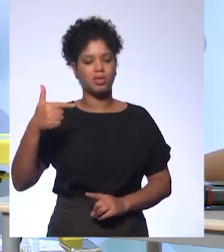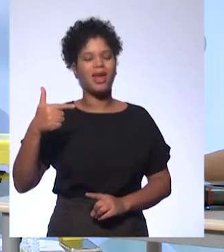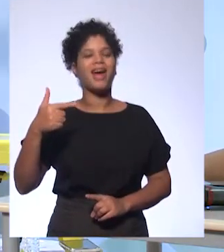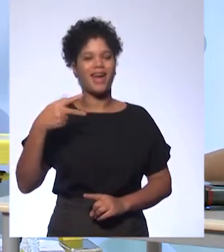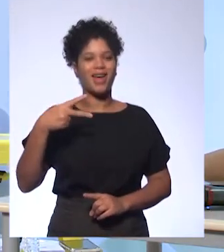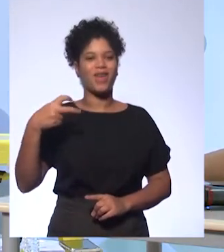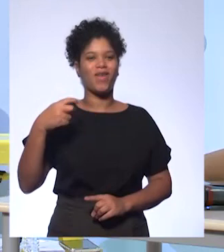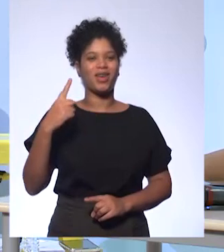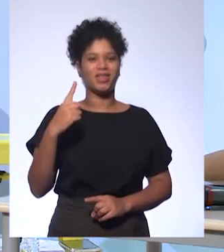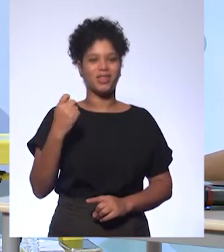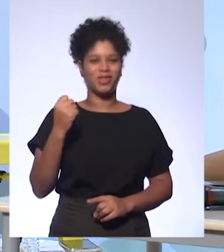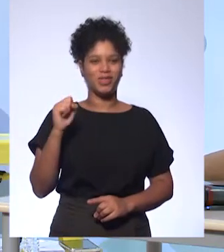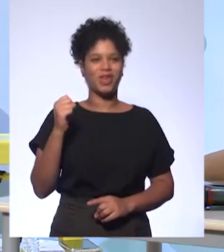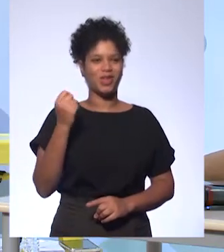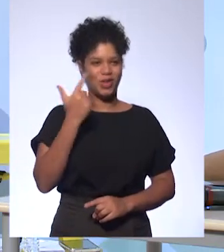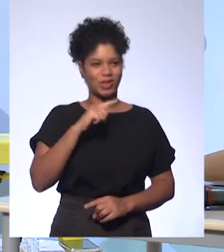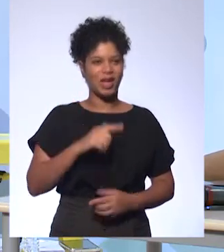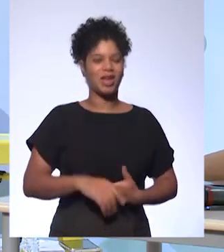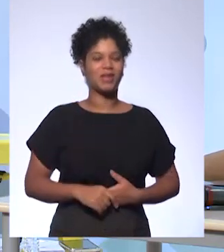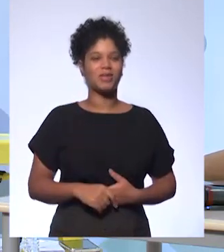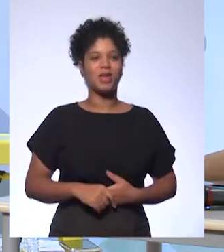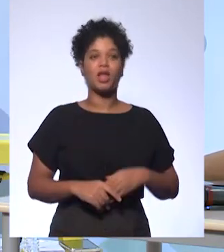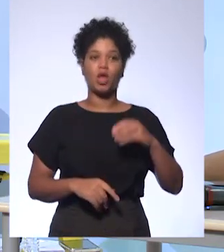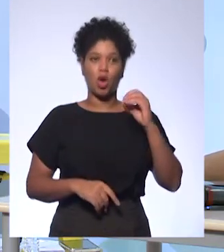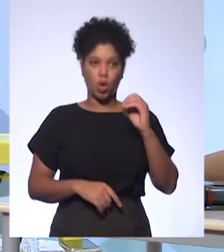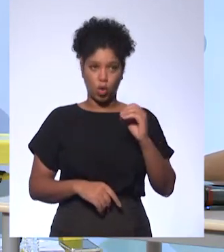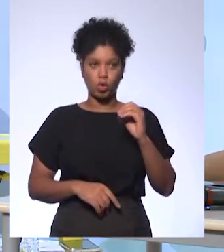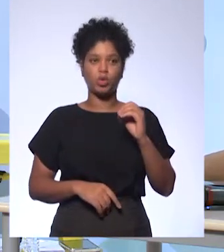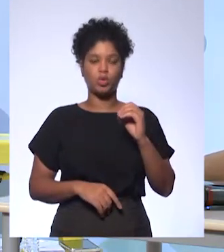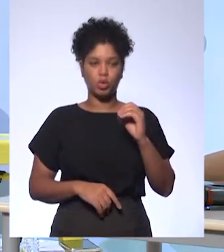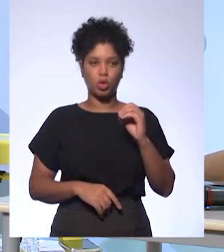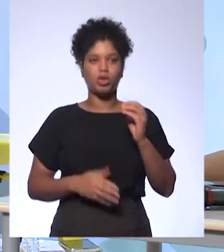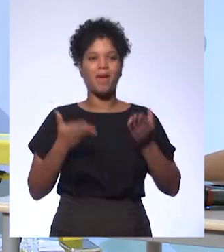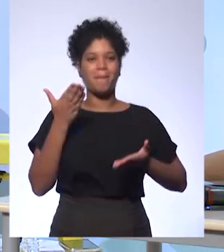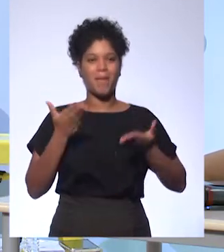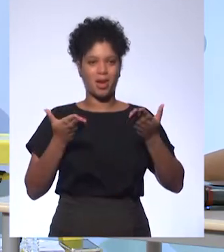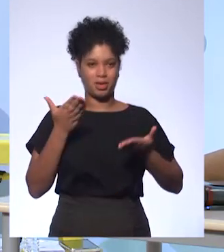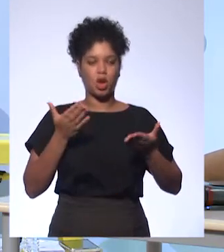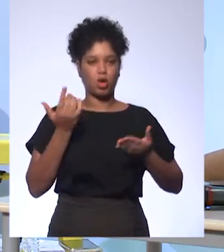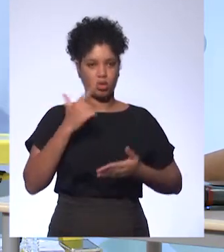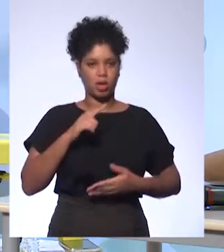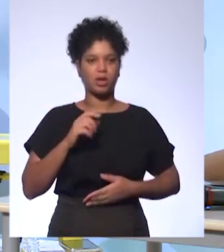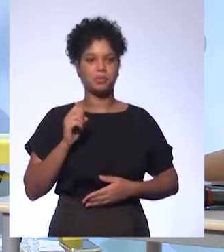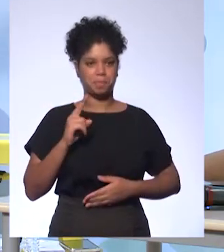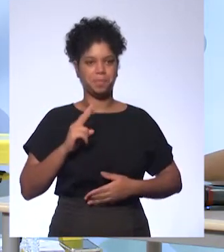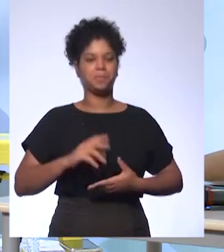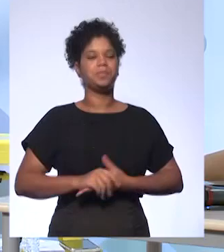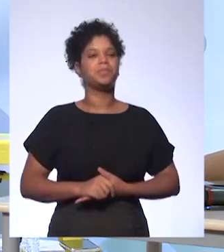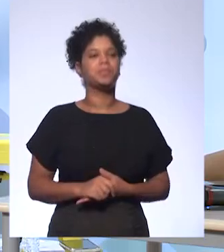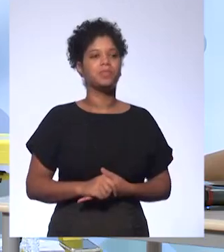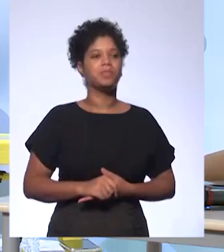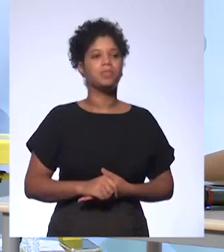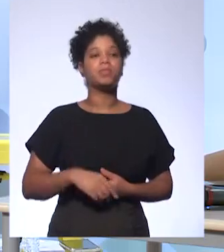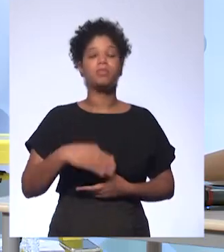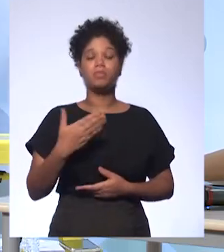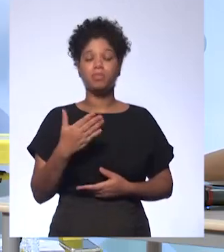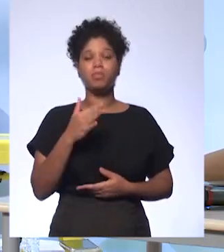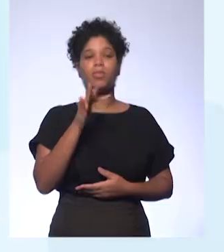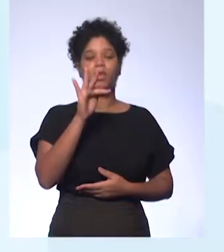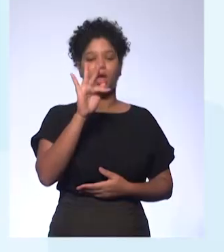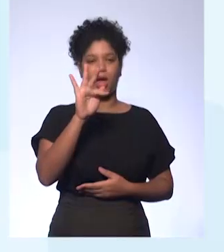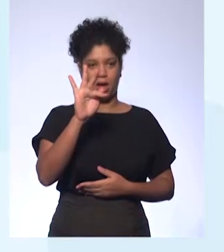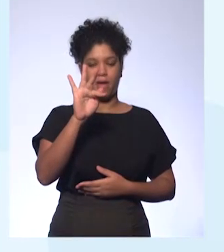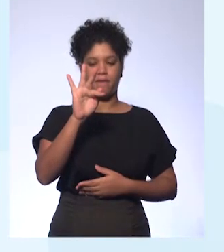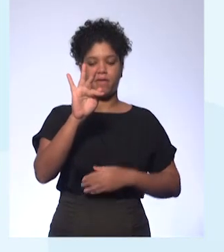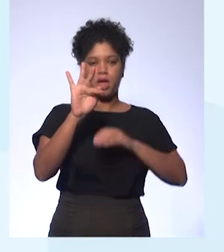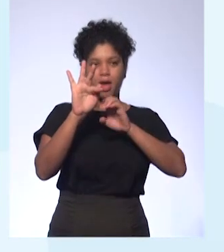18. Portanto, o oxigênio ele está balanceado, ok? Como aqui o ferro,